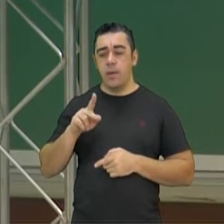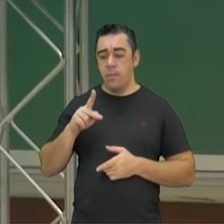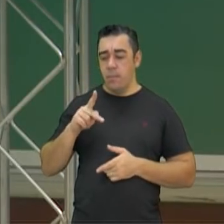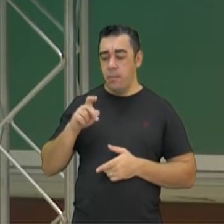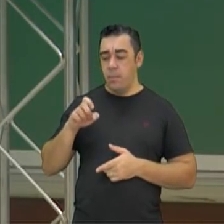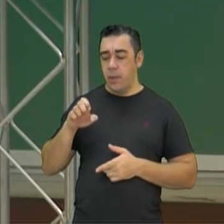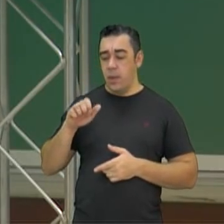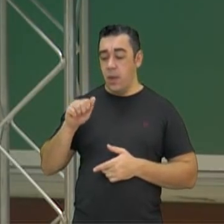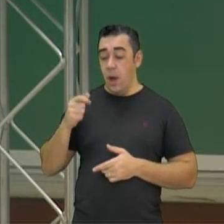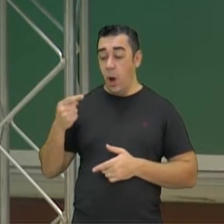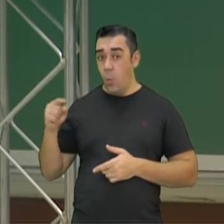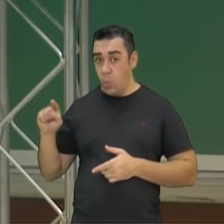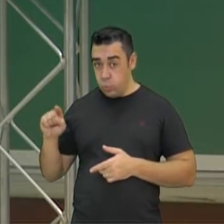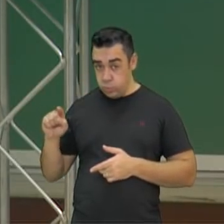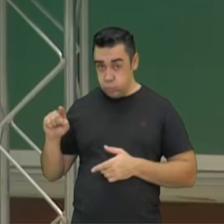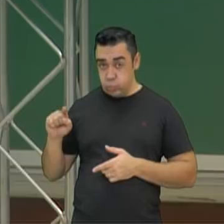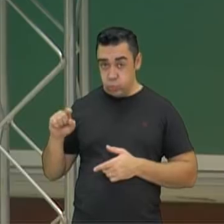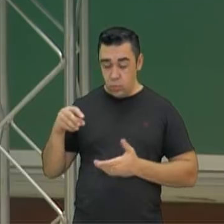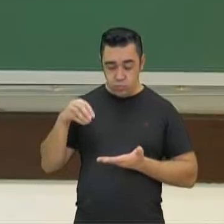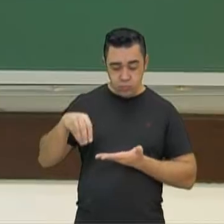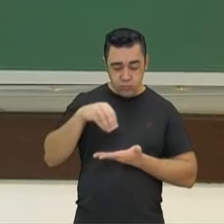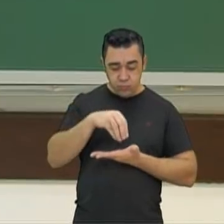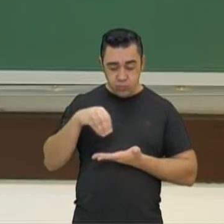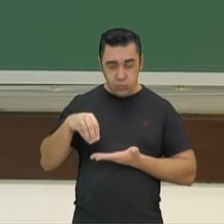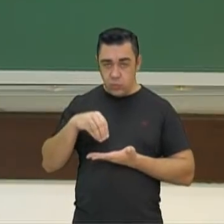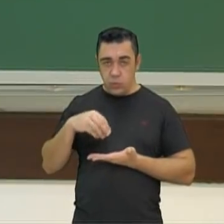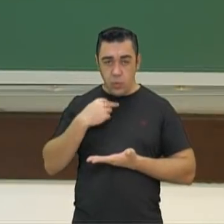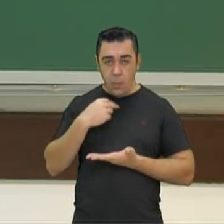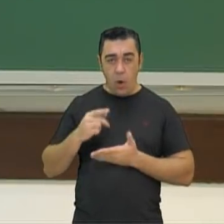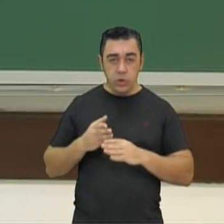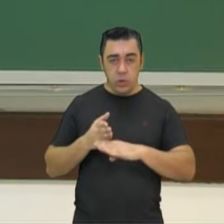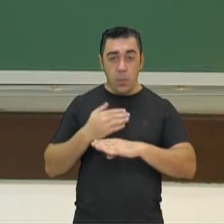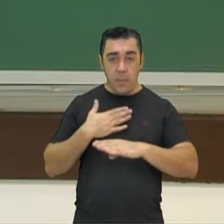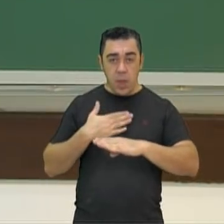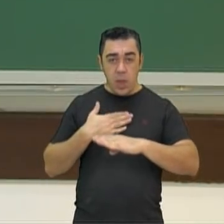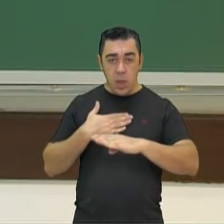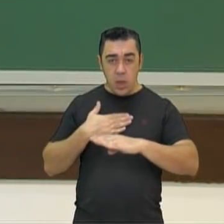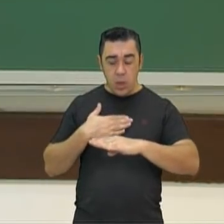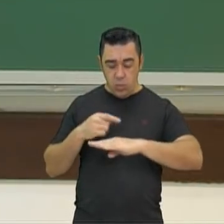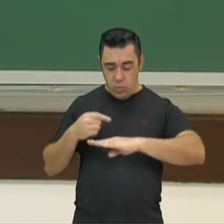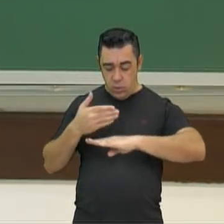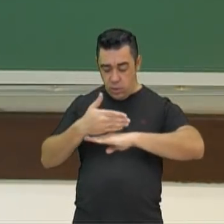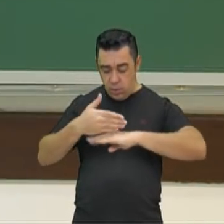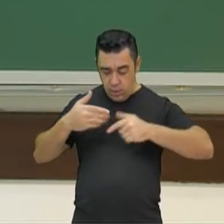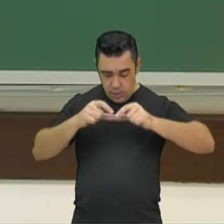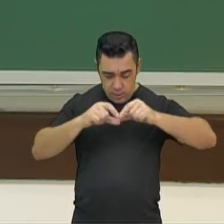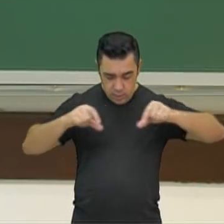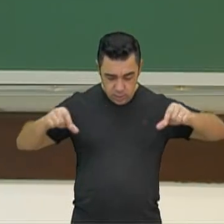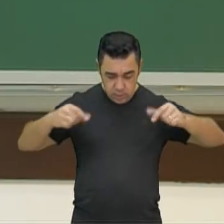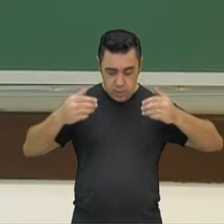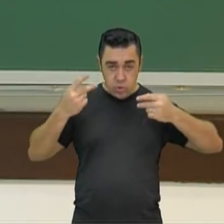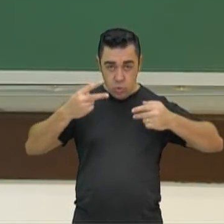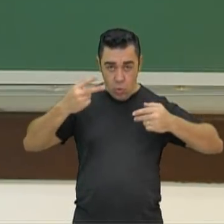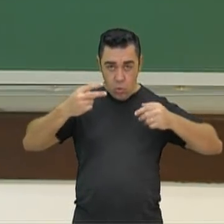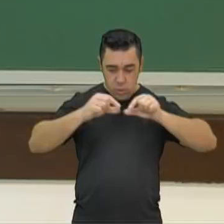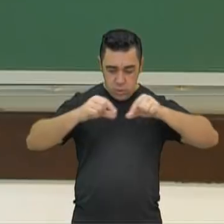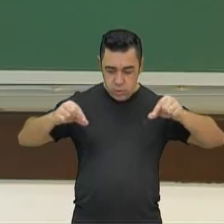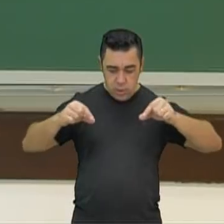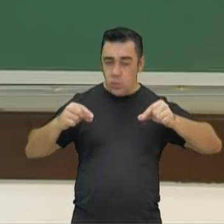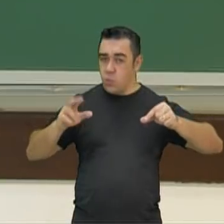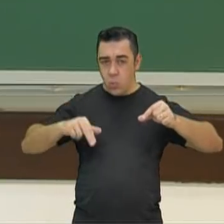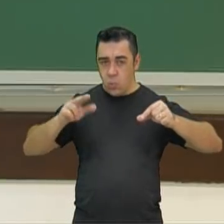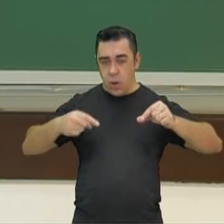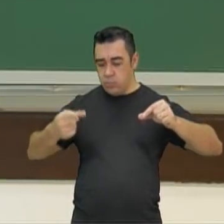aqui. O peão que você está jogando, o do adversário pode chegar, mas o seu peão não vai chegar. A gente vai entender isso na sequência dos jogos. Então,